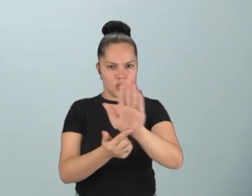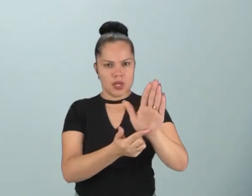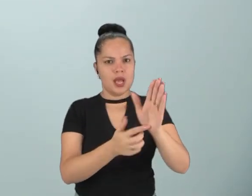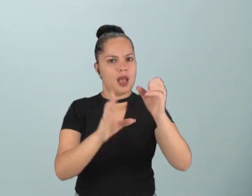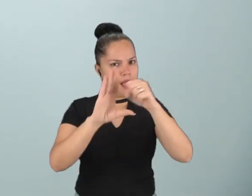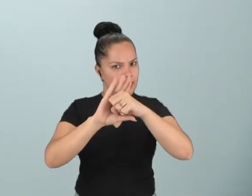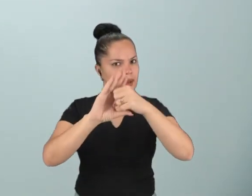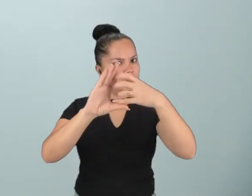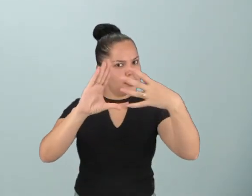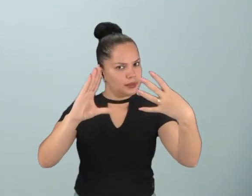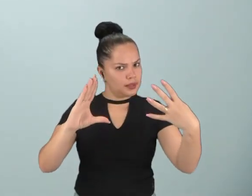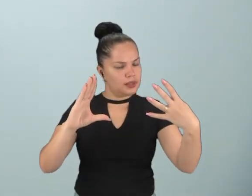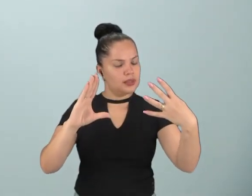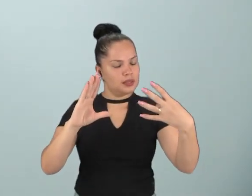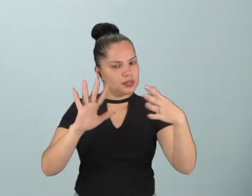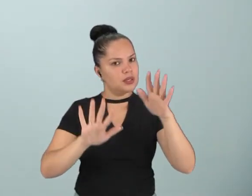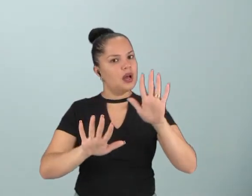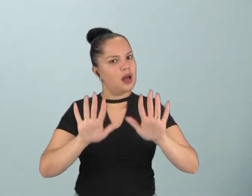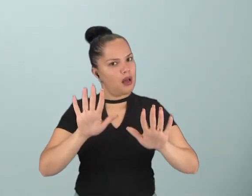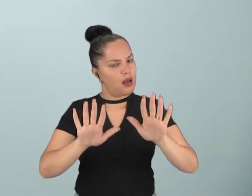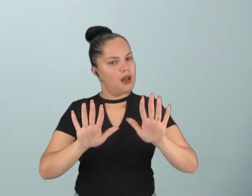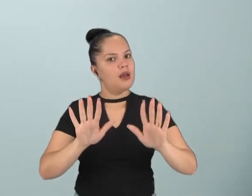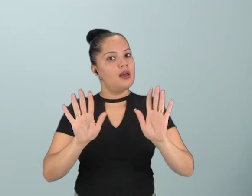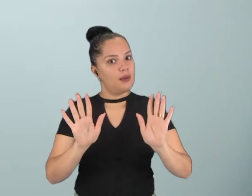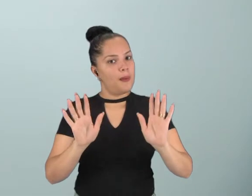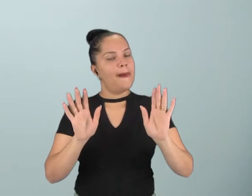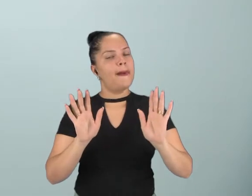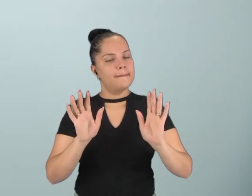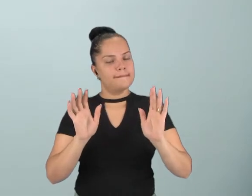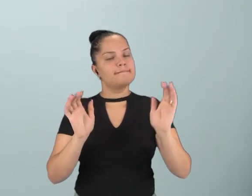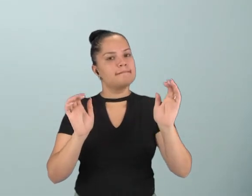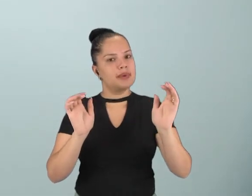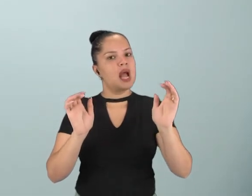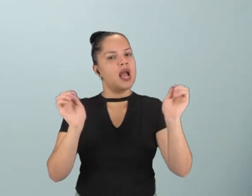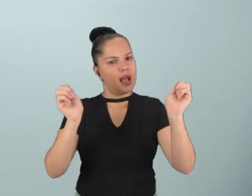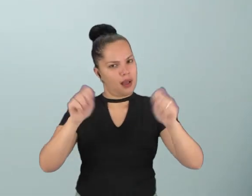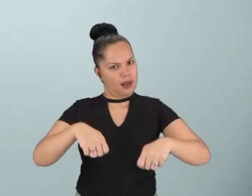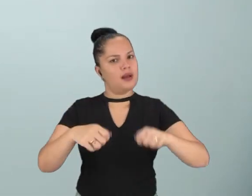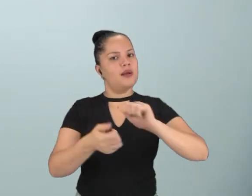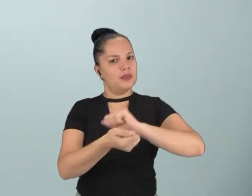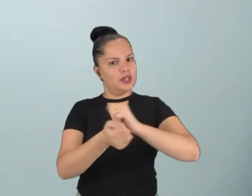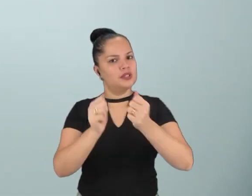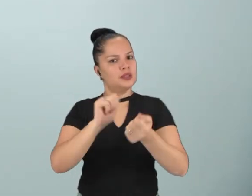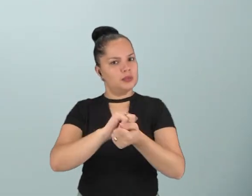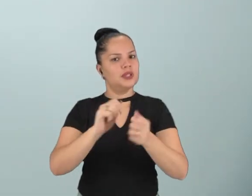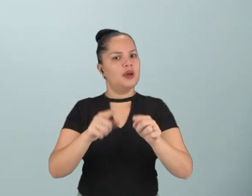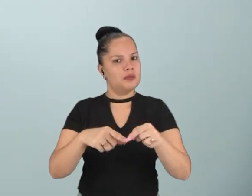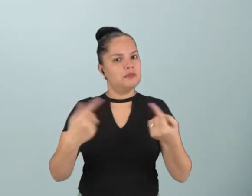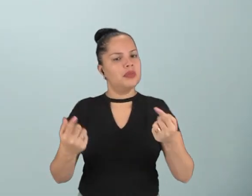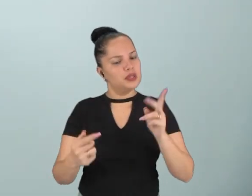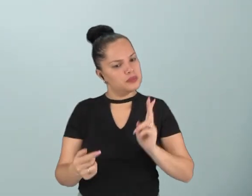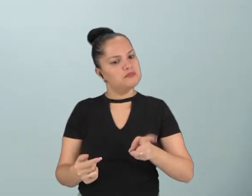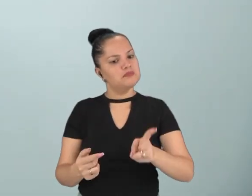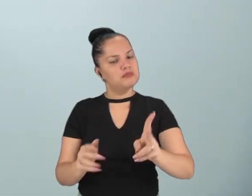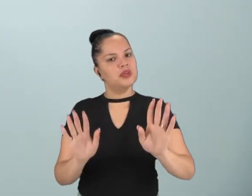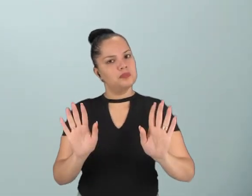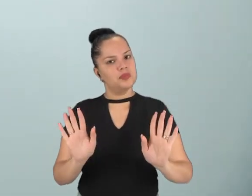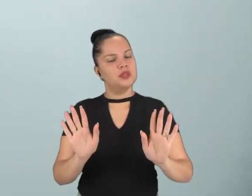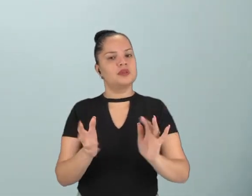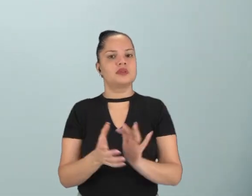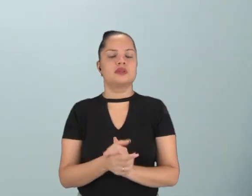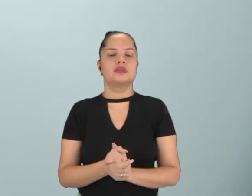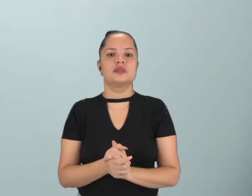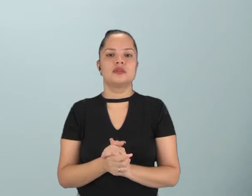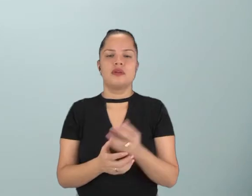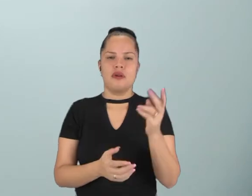ter em mente que essas características são flexíveis, mas que a maioria delas permanecem, ok? Então vamos analisar um pouquinho um dos